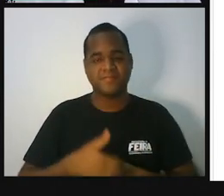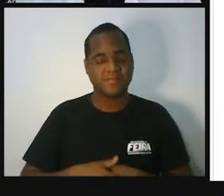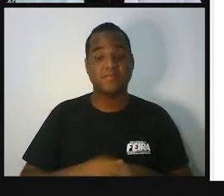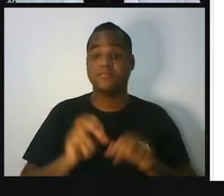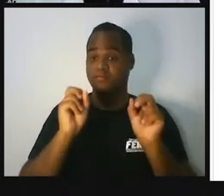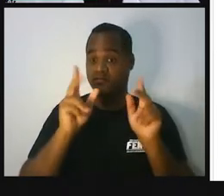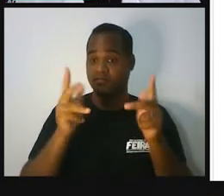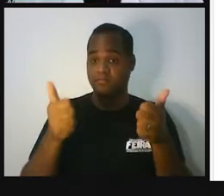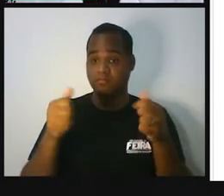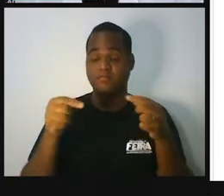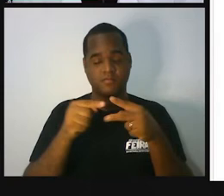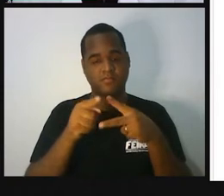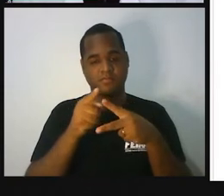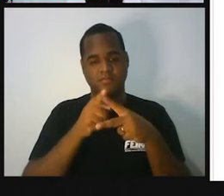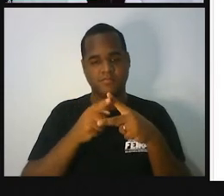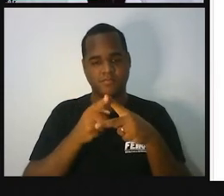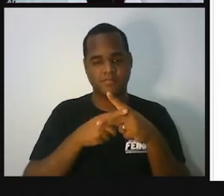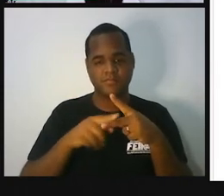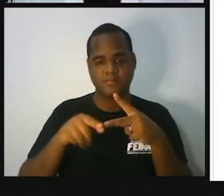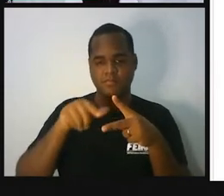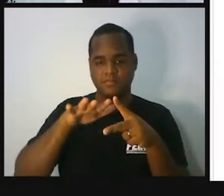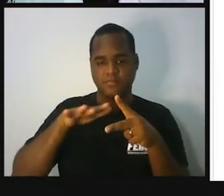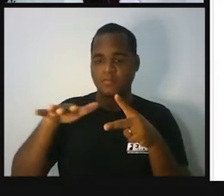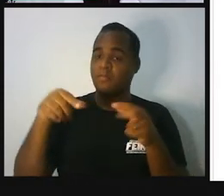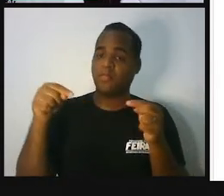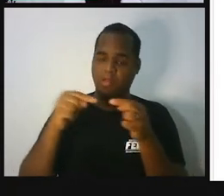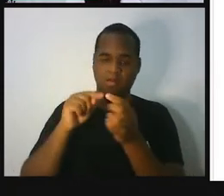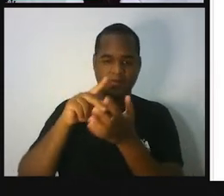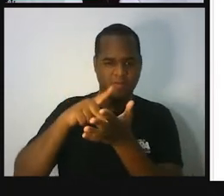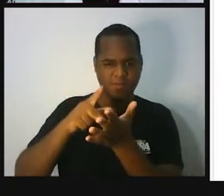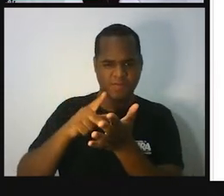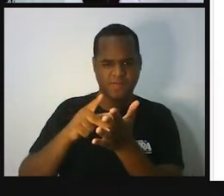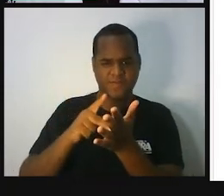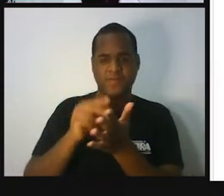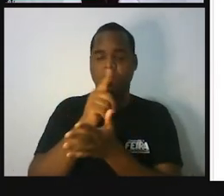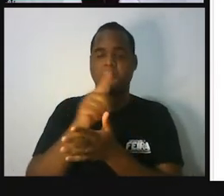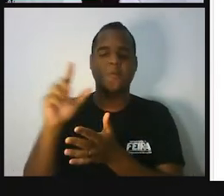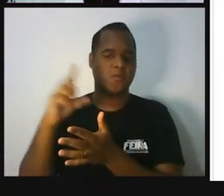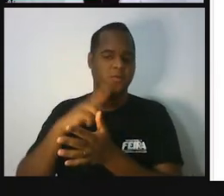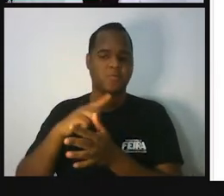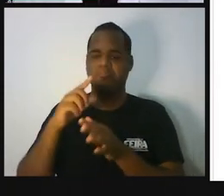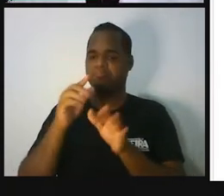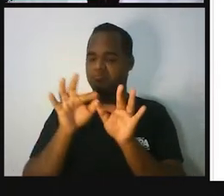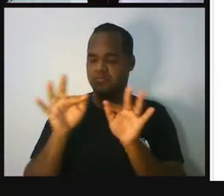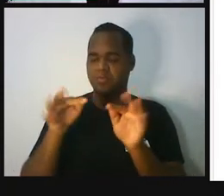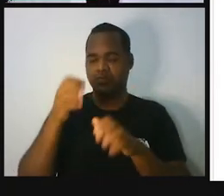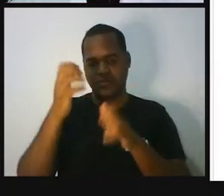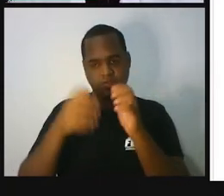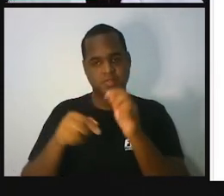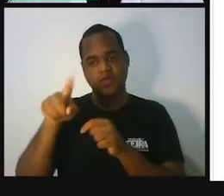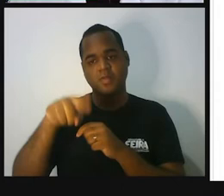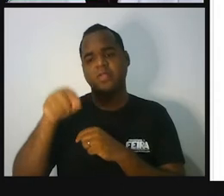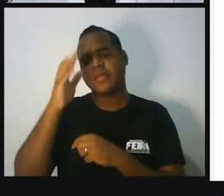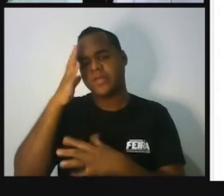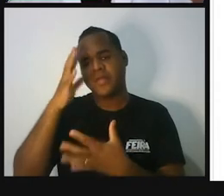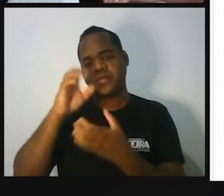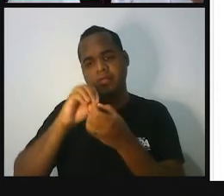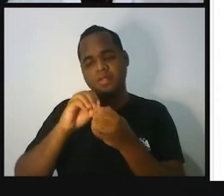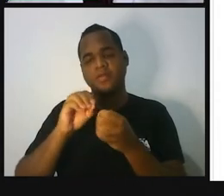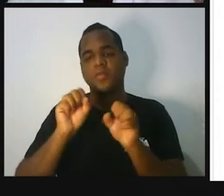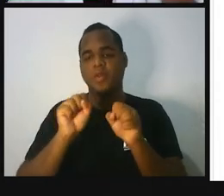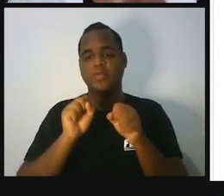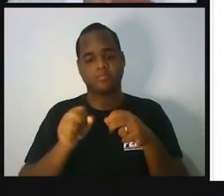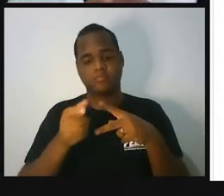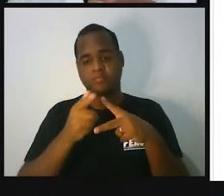e isso é angu do ponto de vista da geometria Mas a forma mais simples de entender ângulo é pensar em abertura